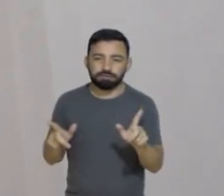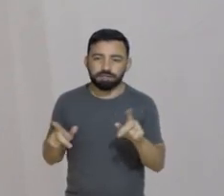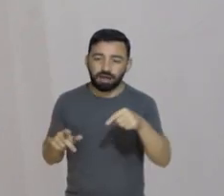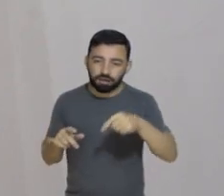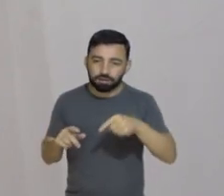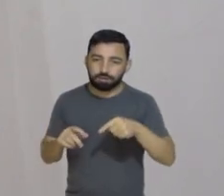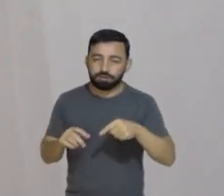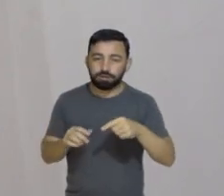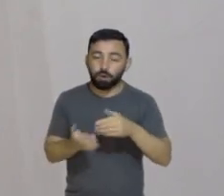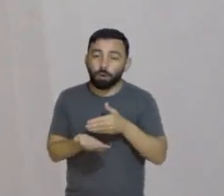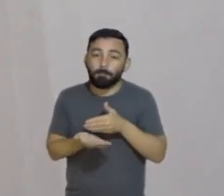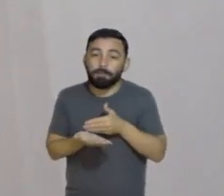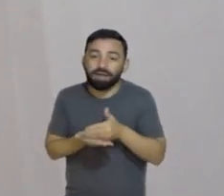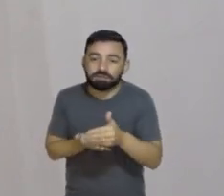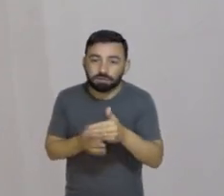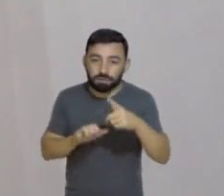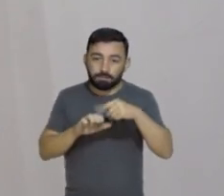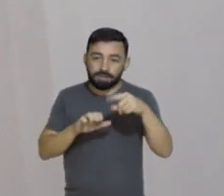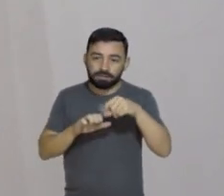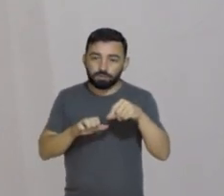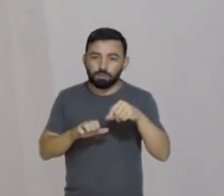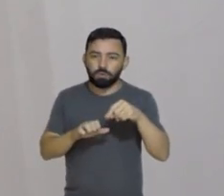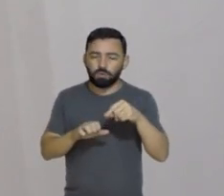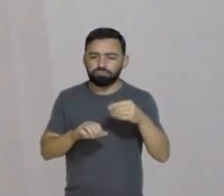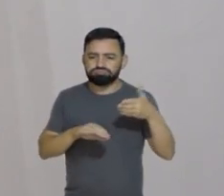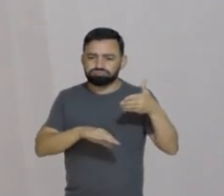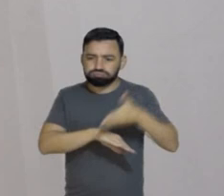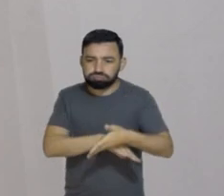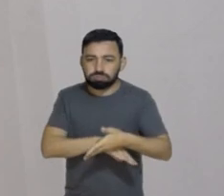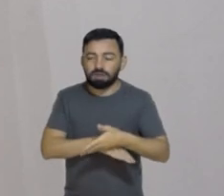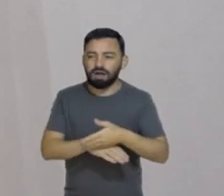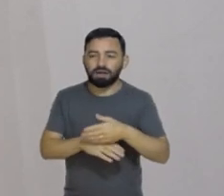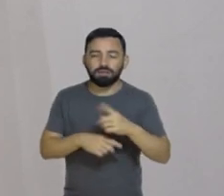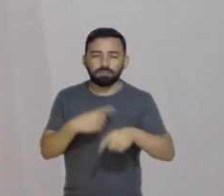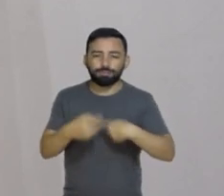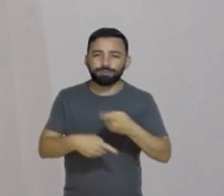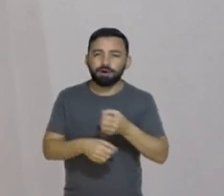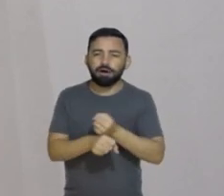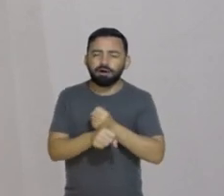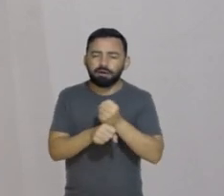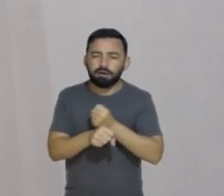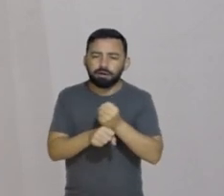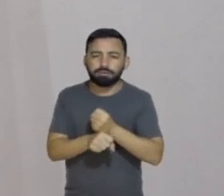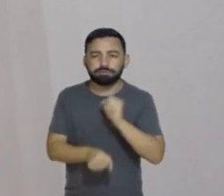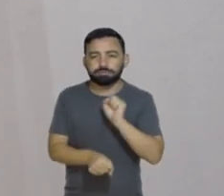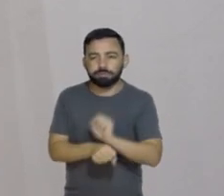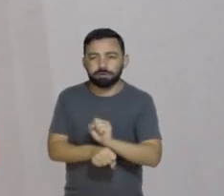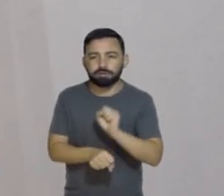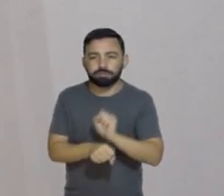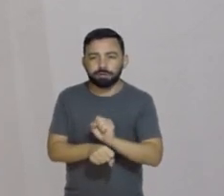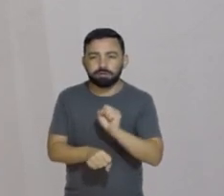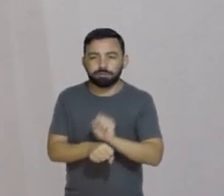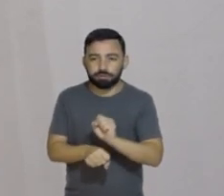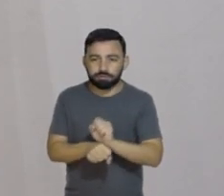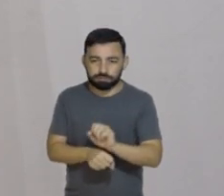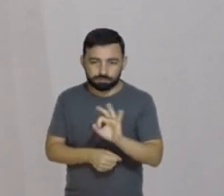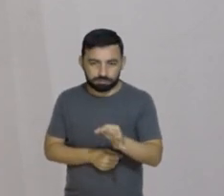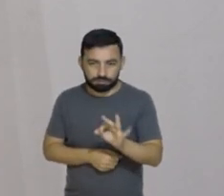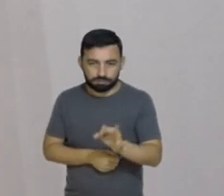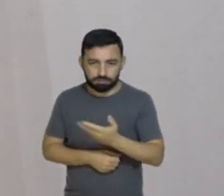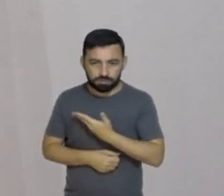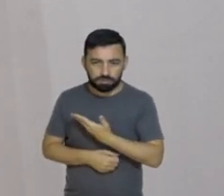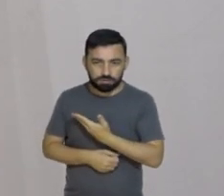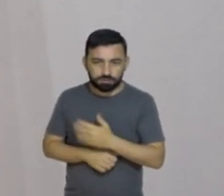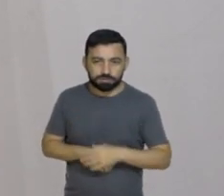investidor, depois ficam anos e anos aguardando, viu, meus queridos amigos? Olha só,